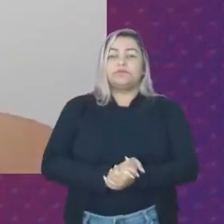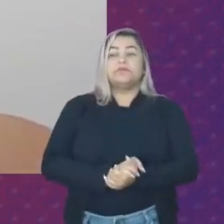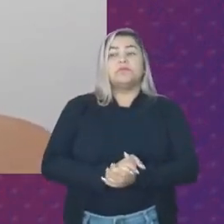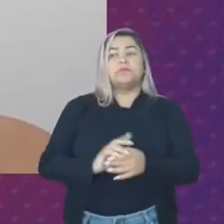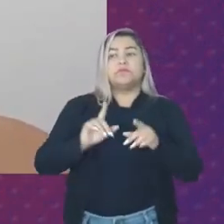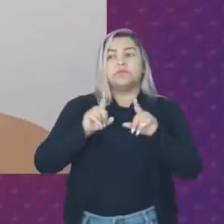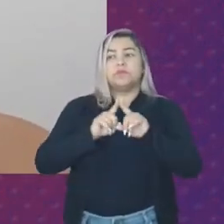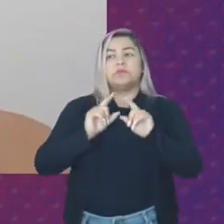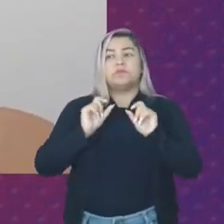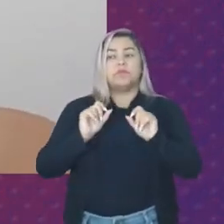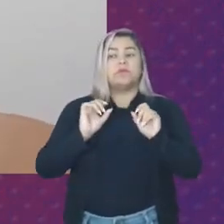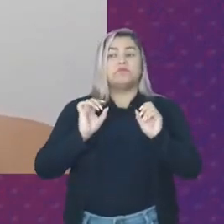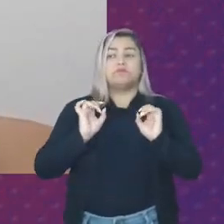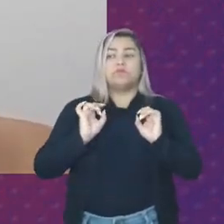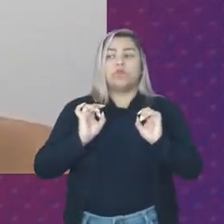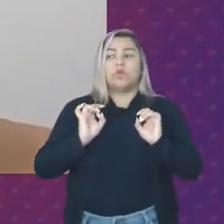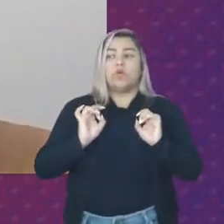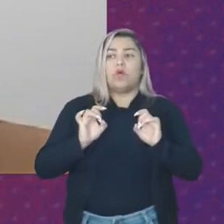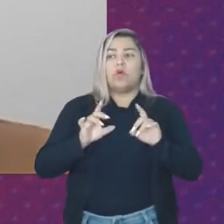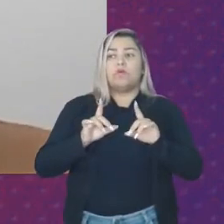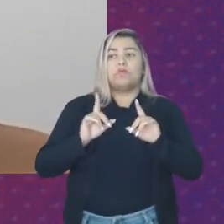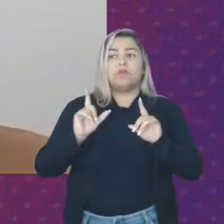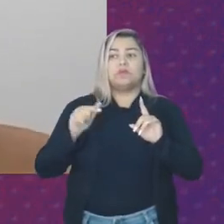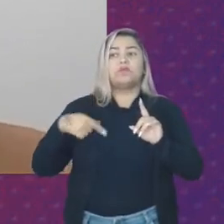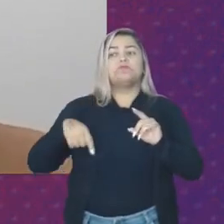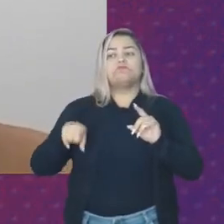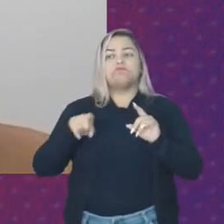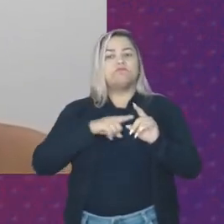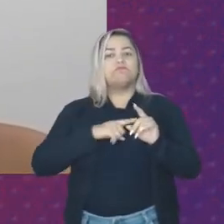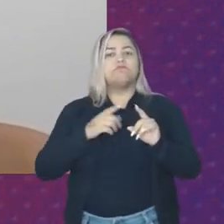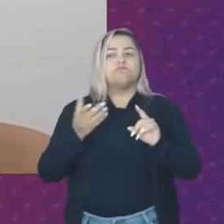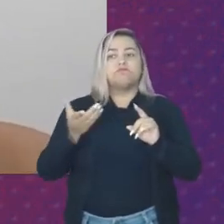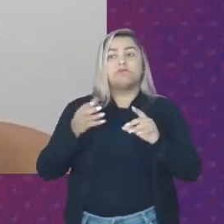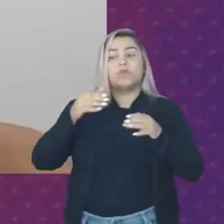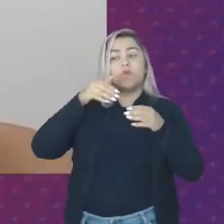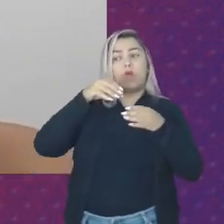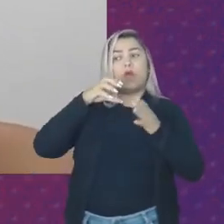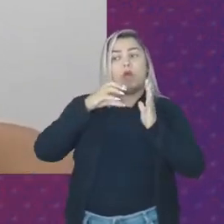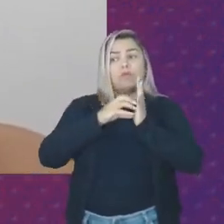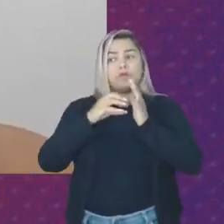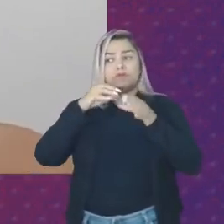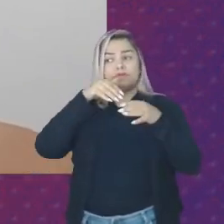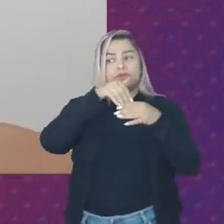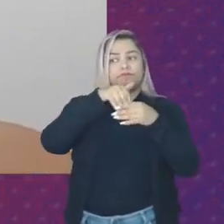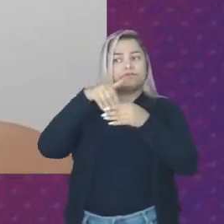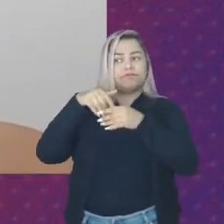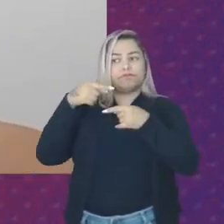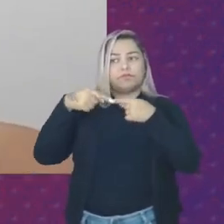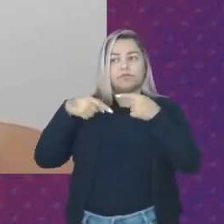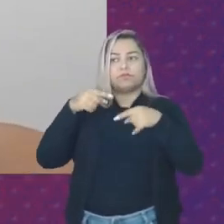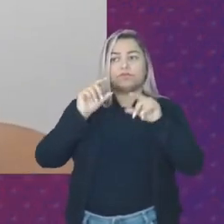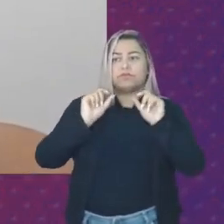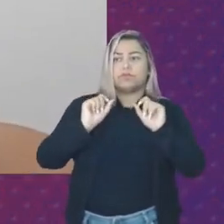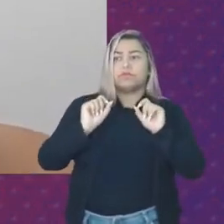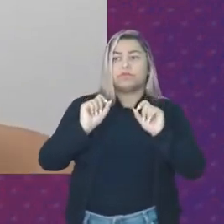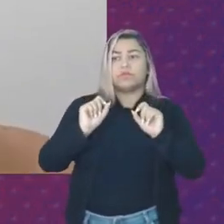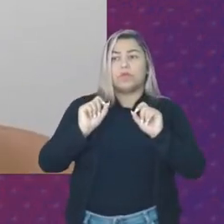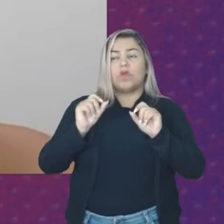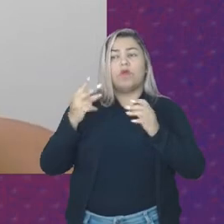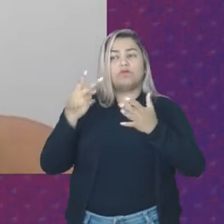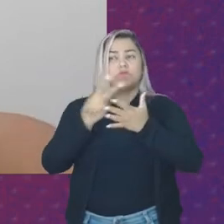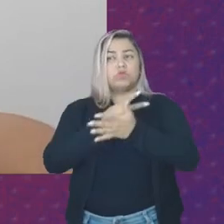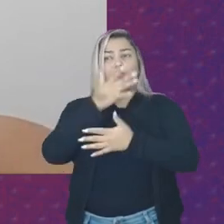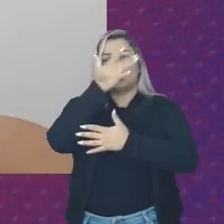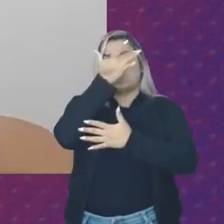acredito que não é bem a lógica que a gente traz para a campanha política, né, no Explorador funciona muito mais com